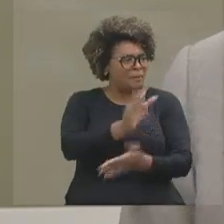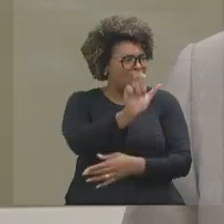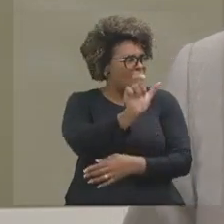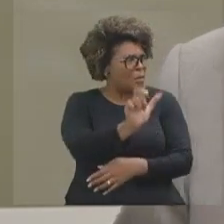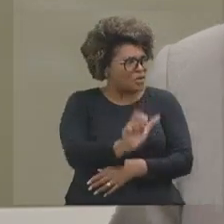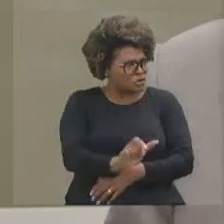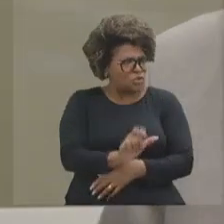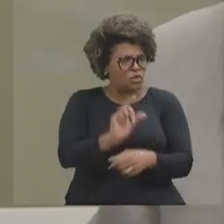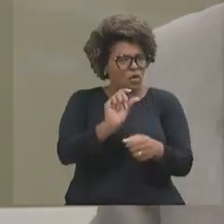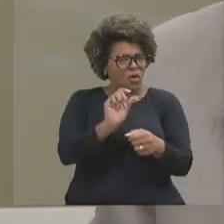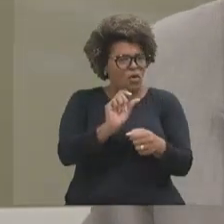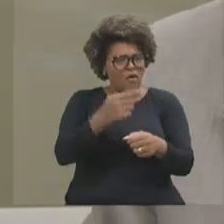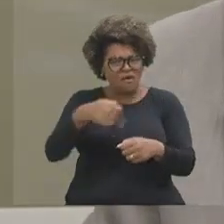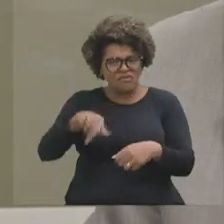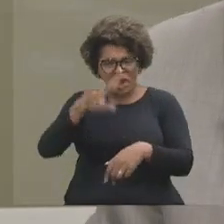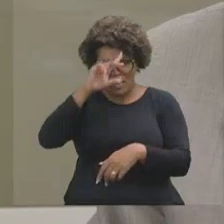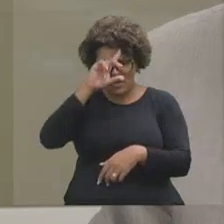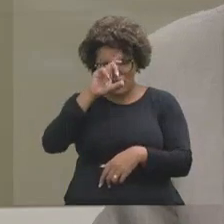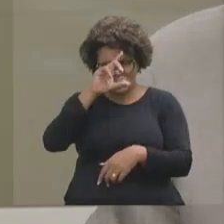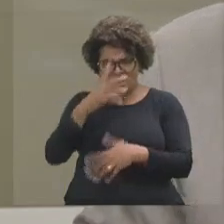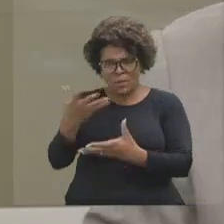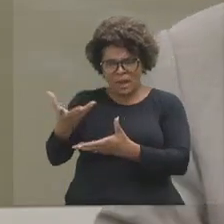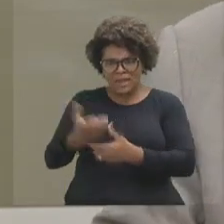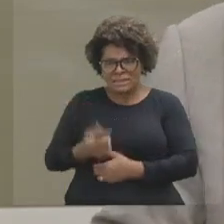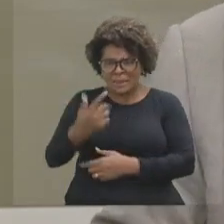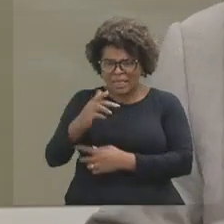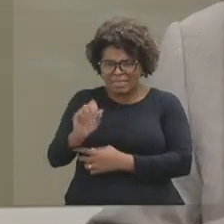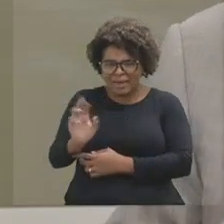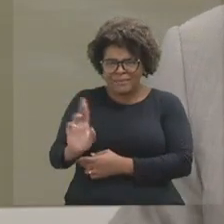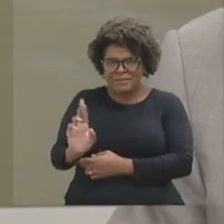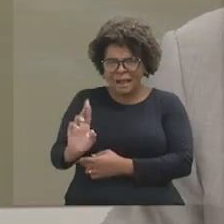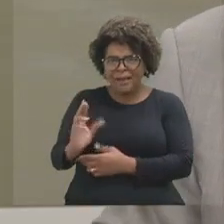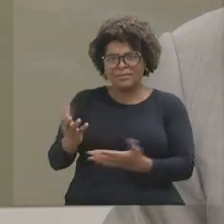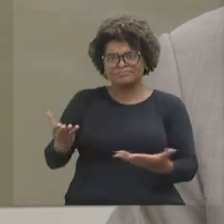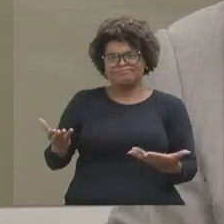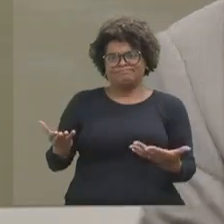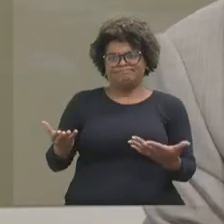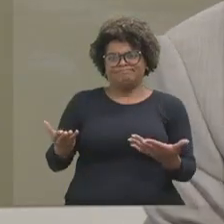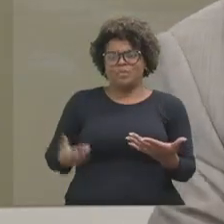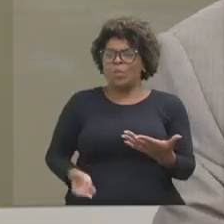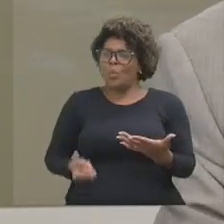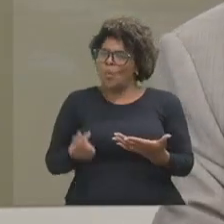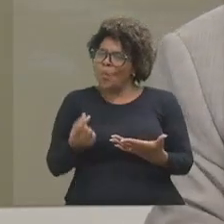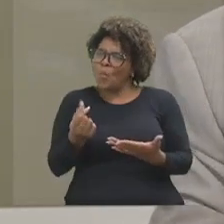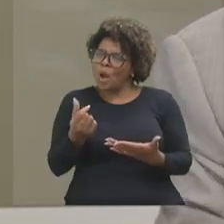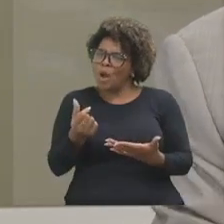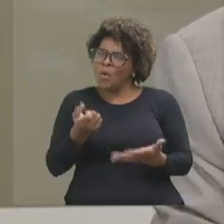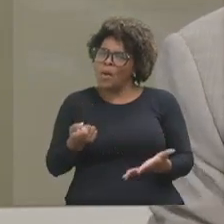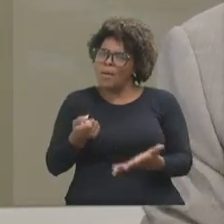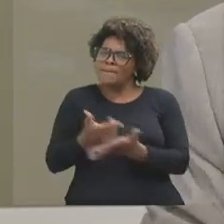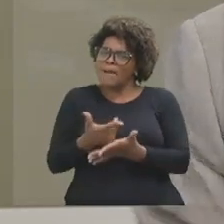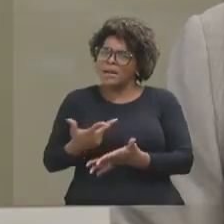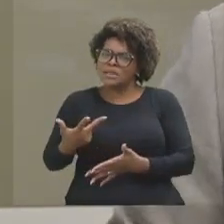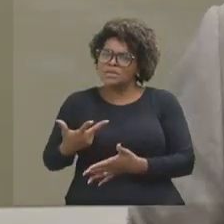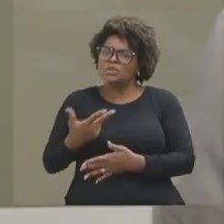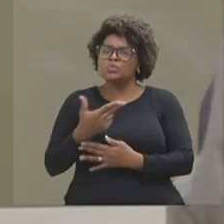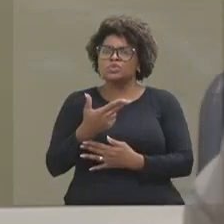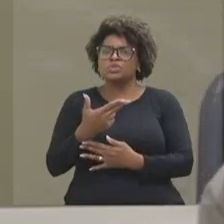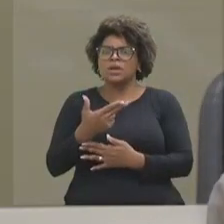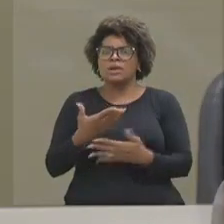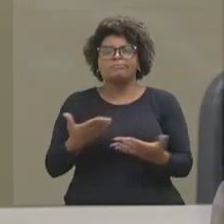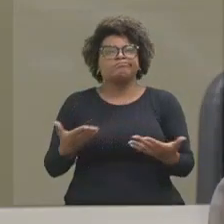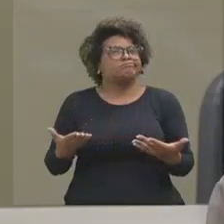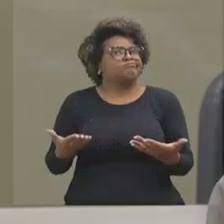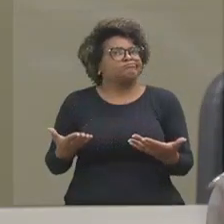para a e o preço que tem para a cirurgia tem sido realmente